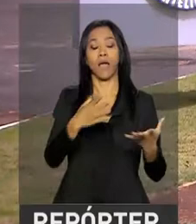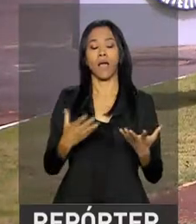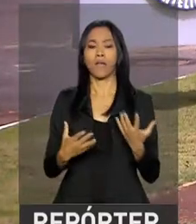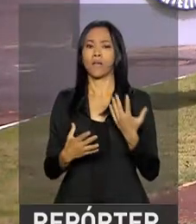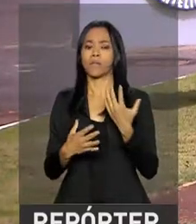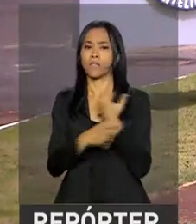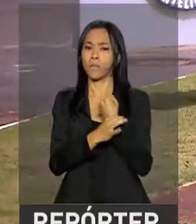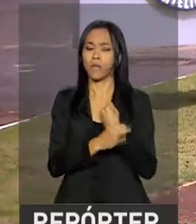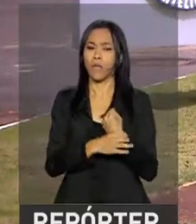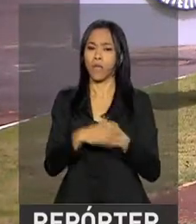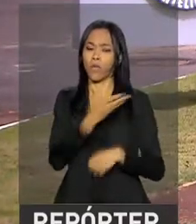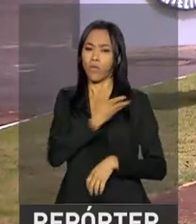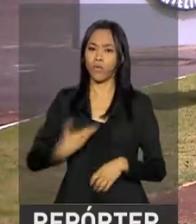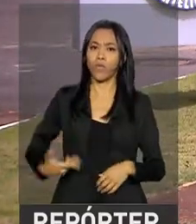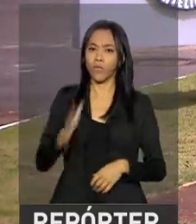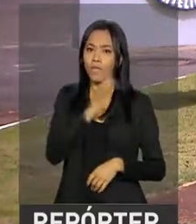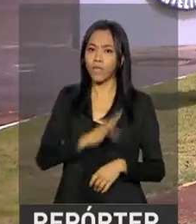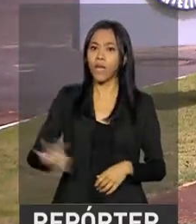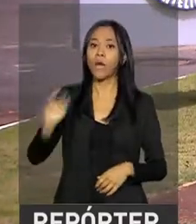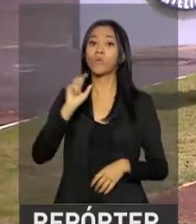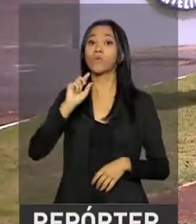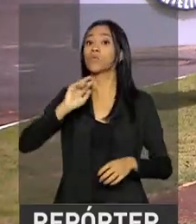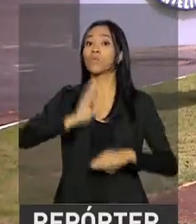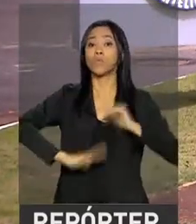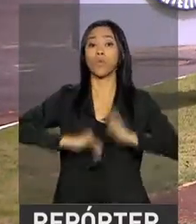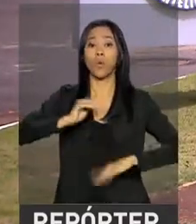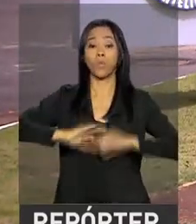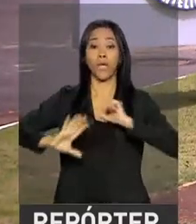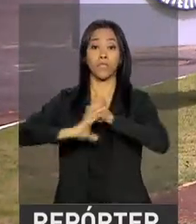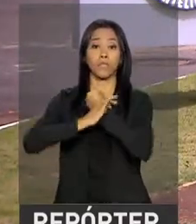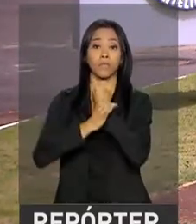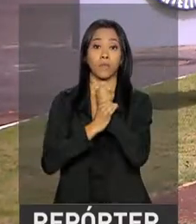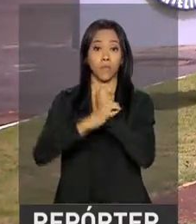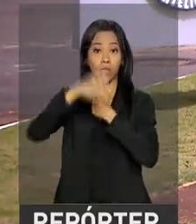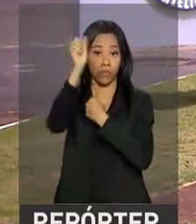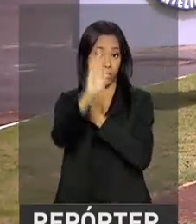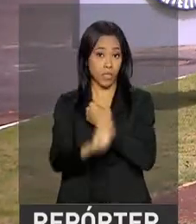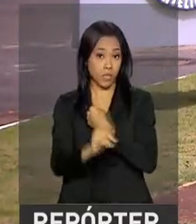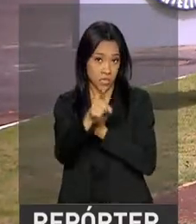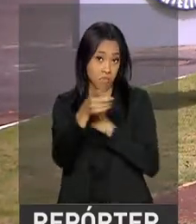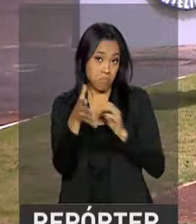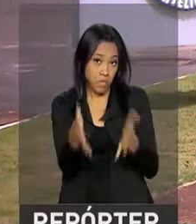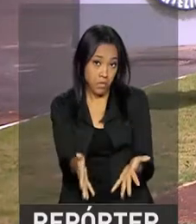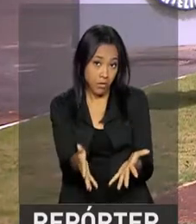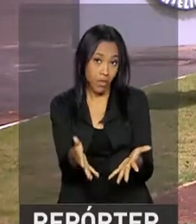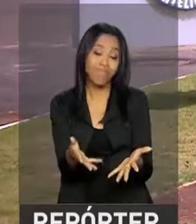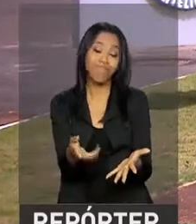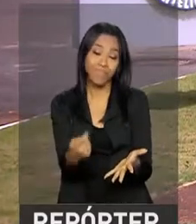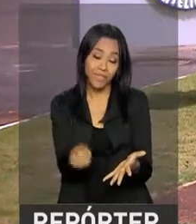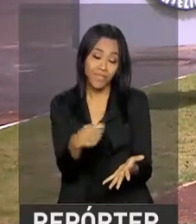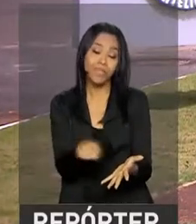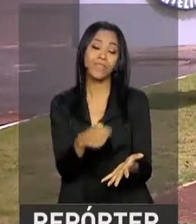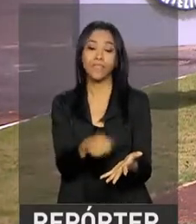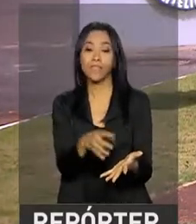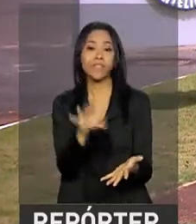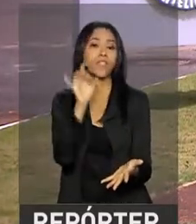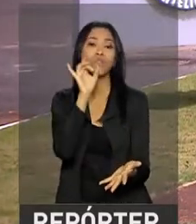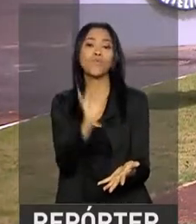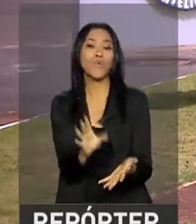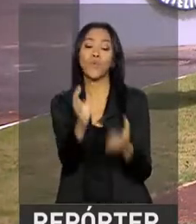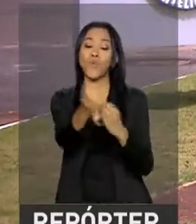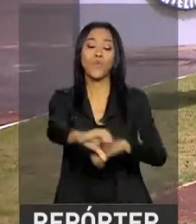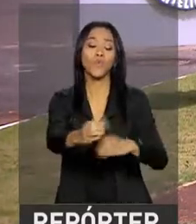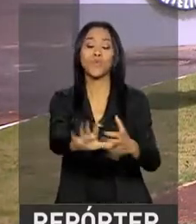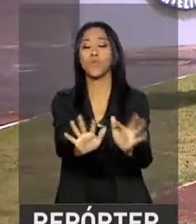conhecimentos relativos à segurança nacional e para fazer parte desse time é preciso ir além do que um concurso